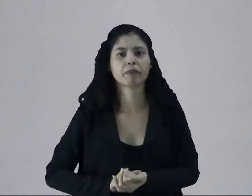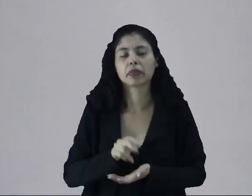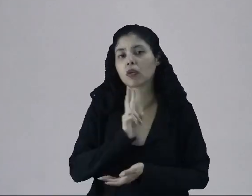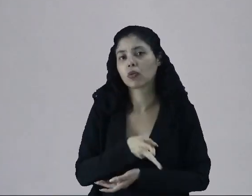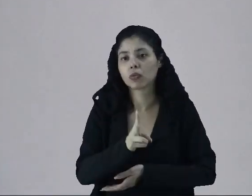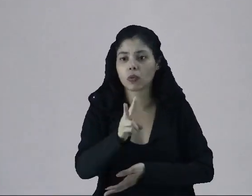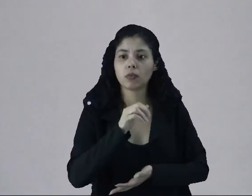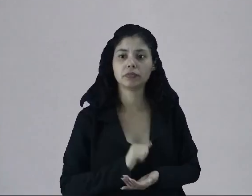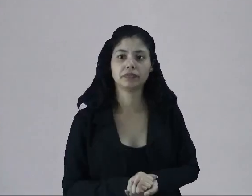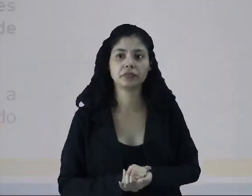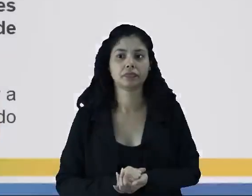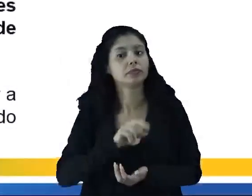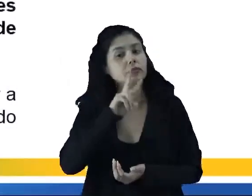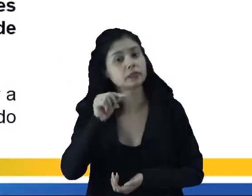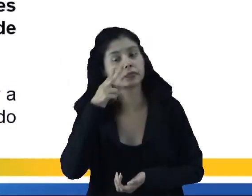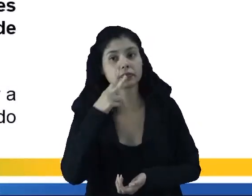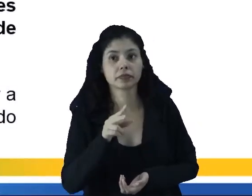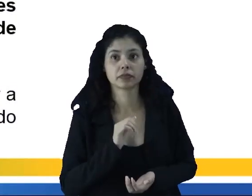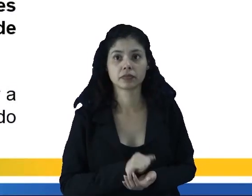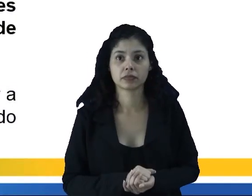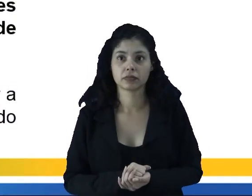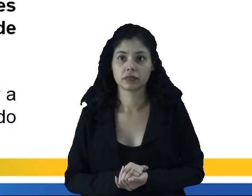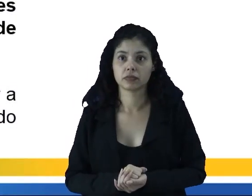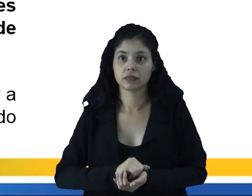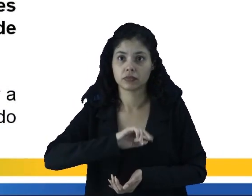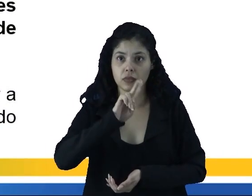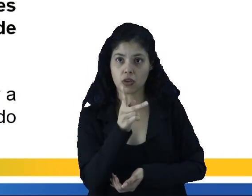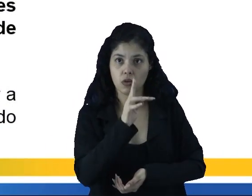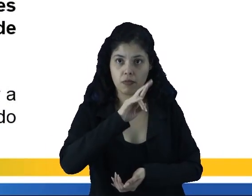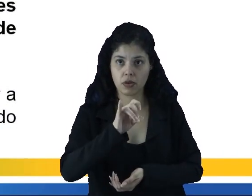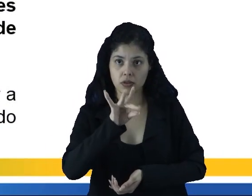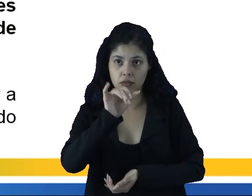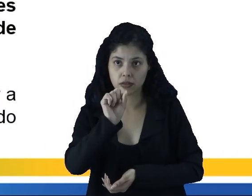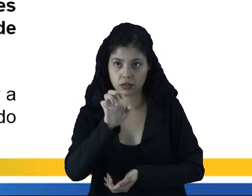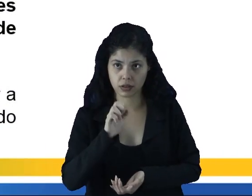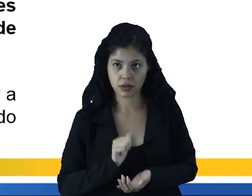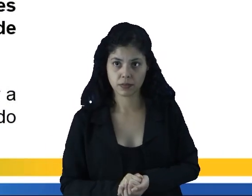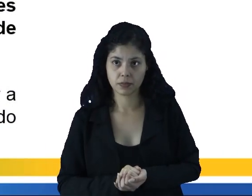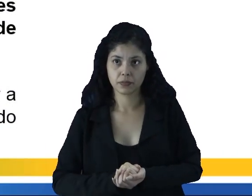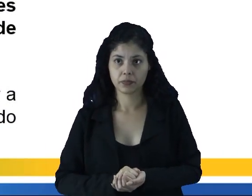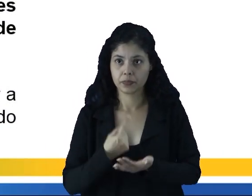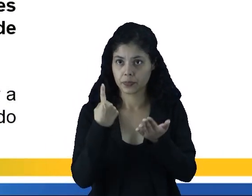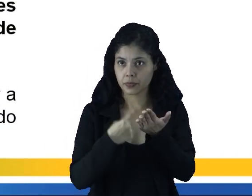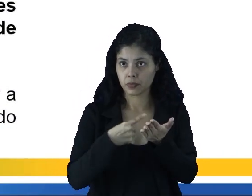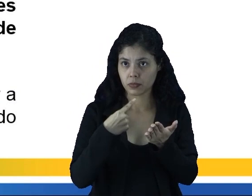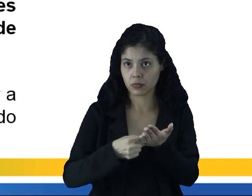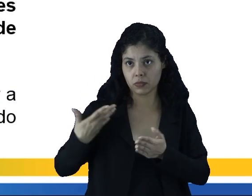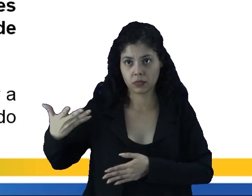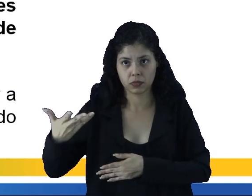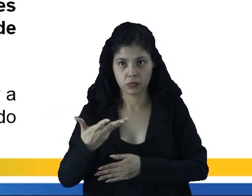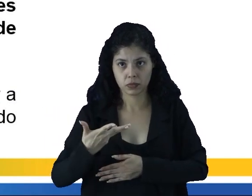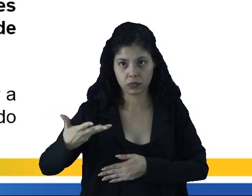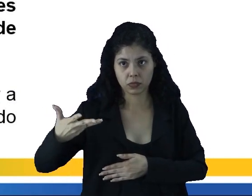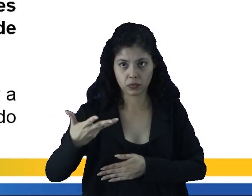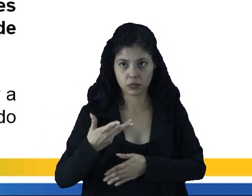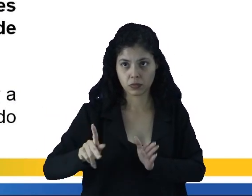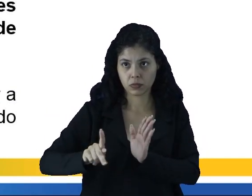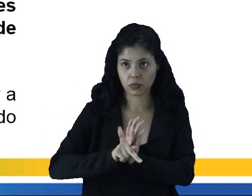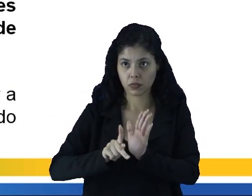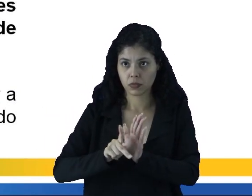nossa aula, a gente vai ver então a homeostase. A homeostase é um